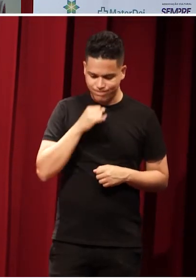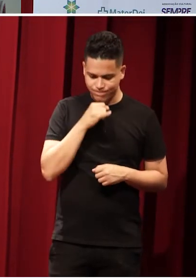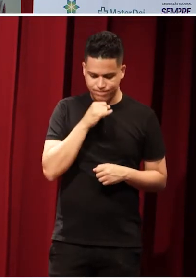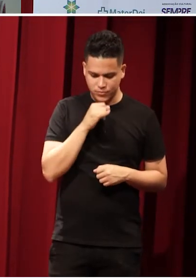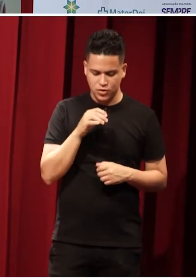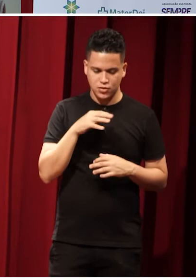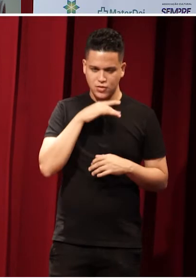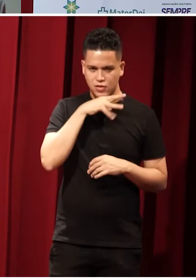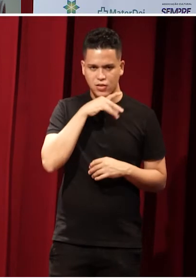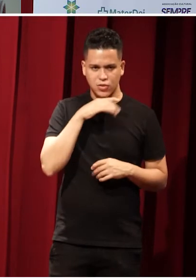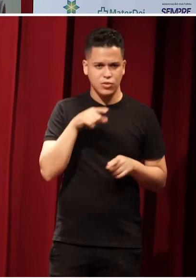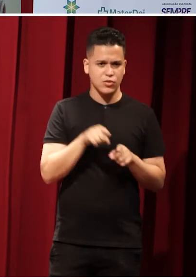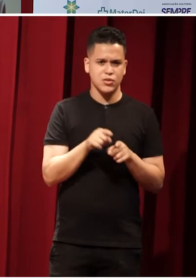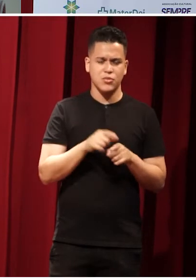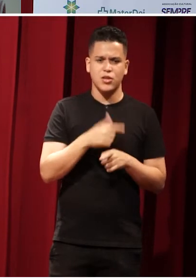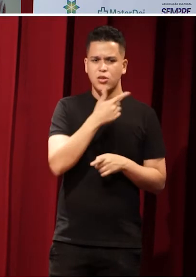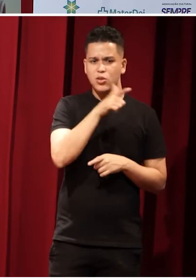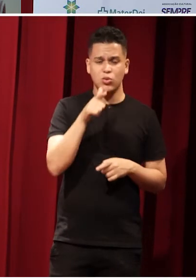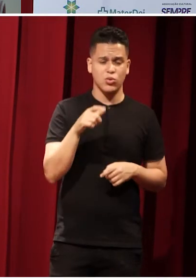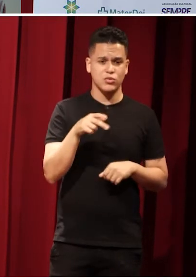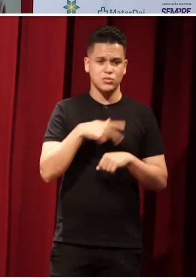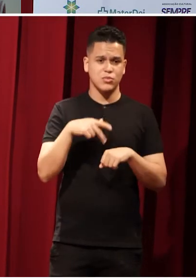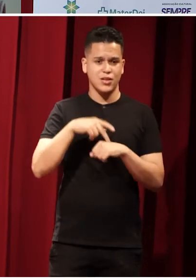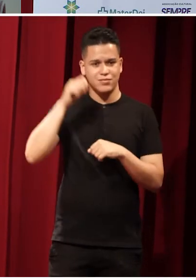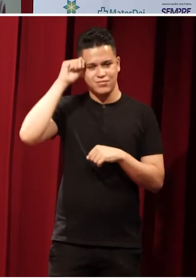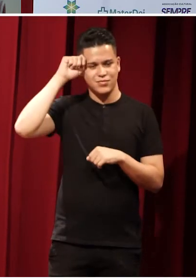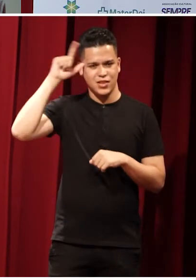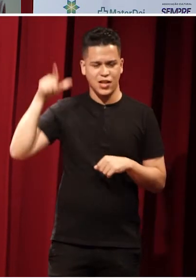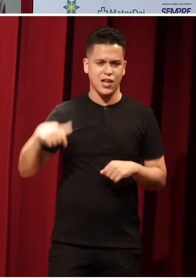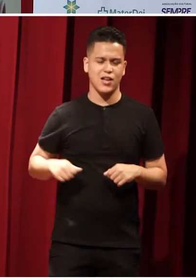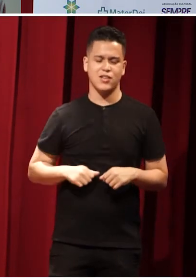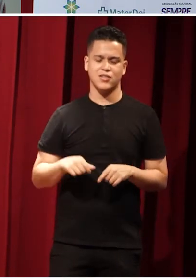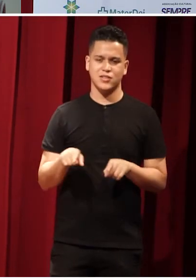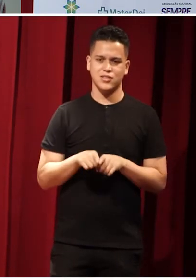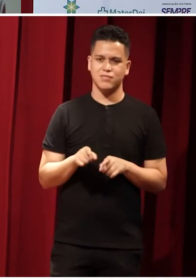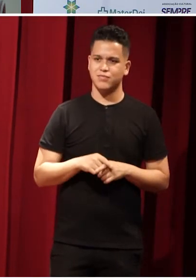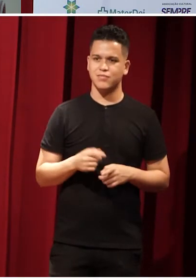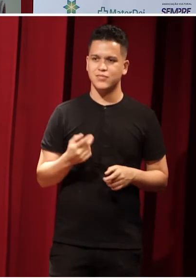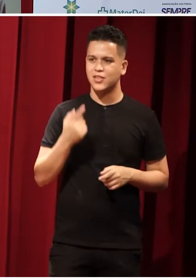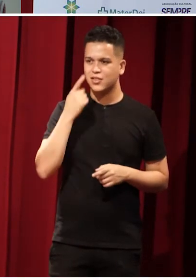forma com o petróleo na Nigéria, que é um negócio escandaloso, é uma coisa,